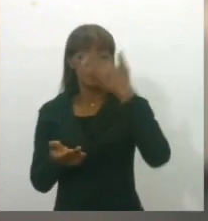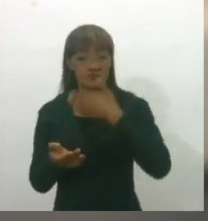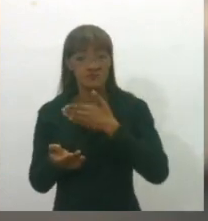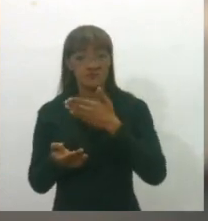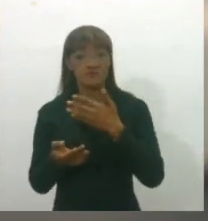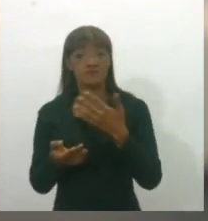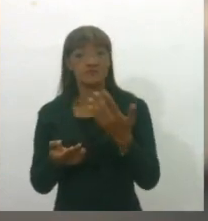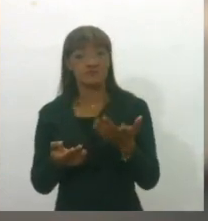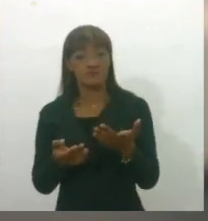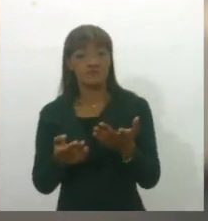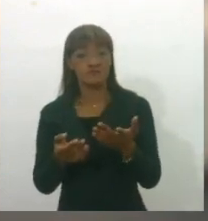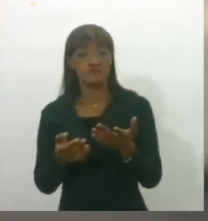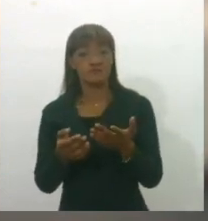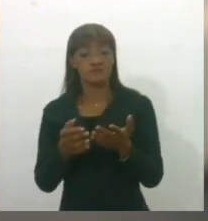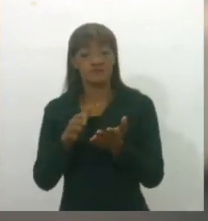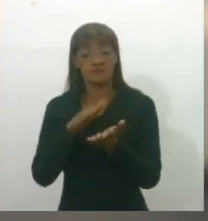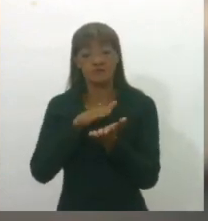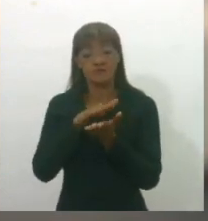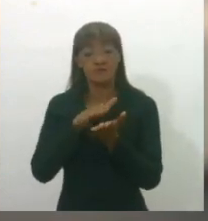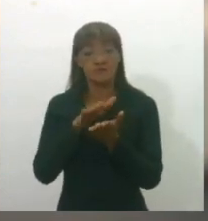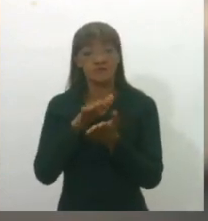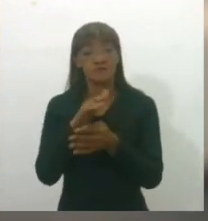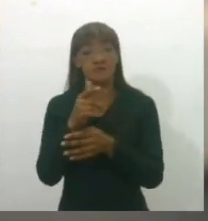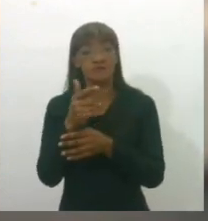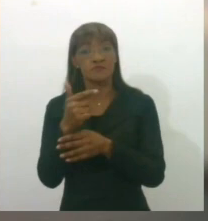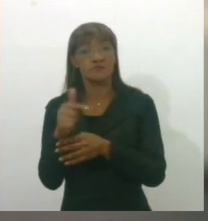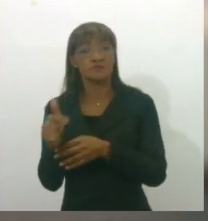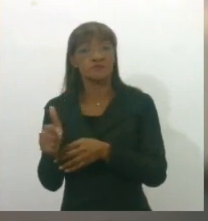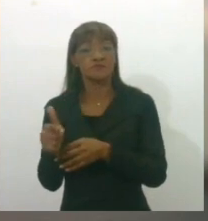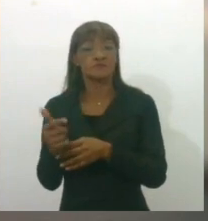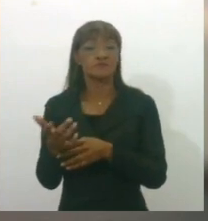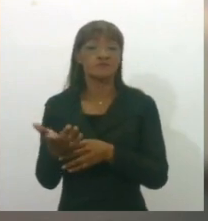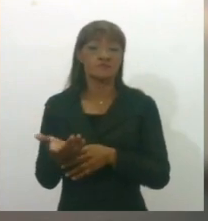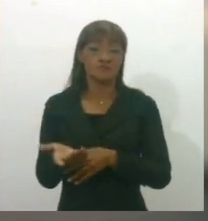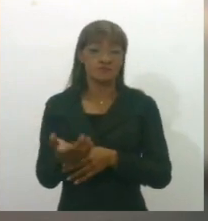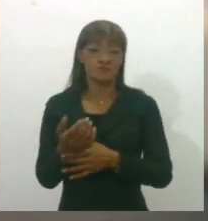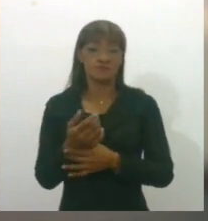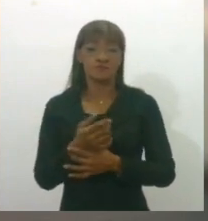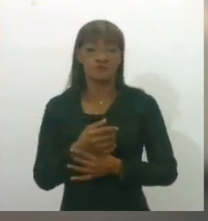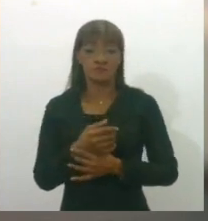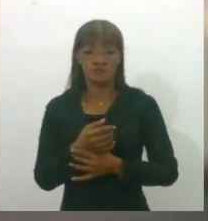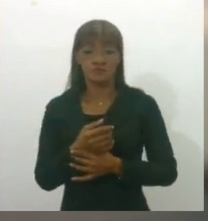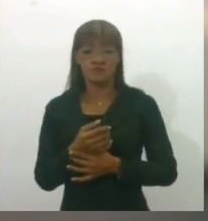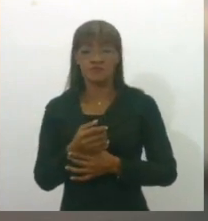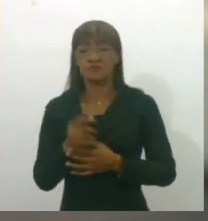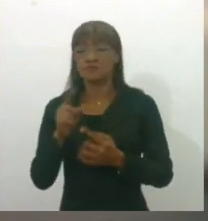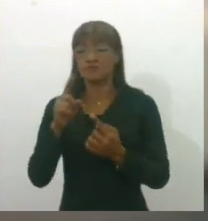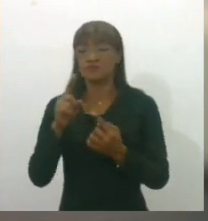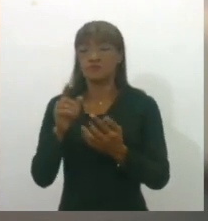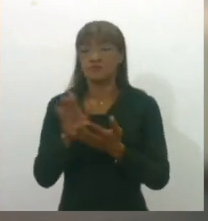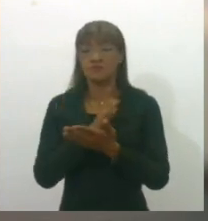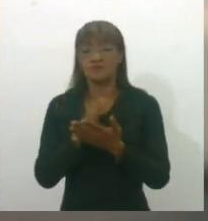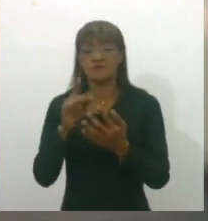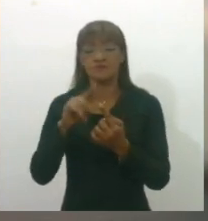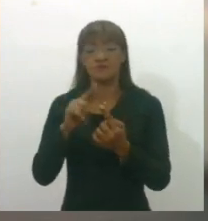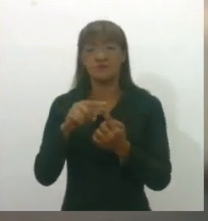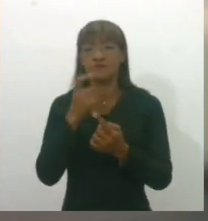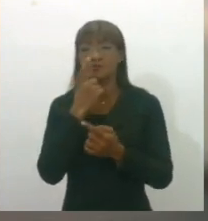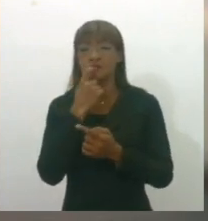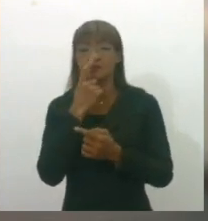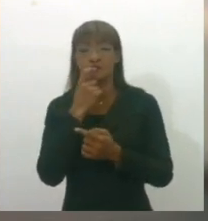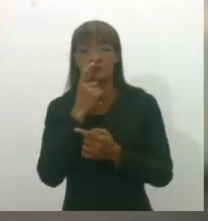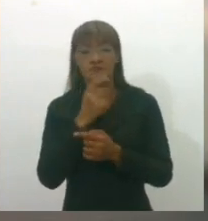Sempre há uma falta de determinados grupos sanguíneos. Então, por quê? Porque são raros mesmo, então